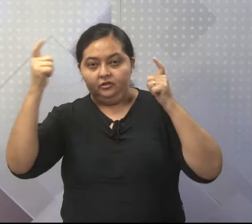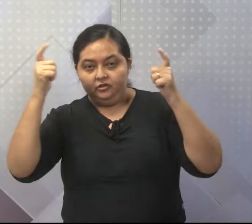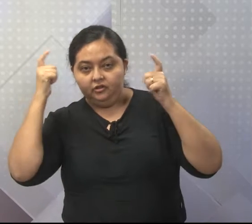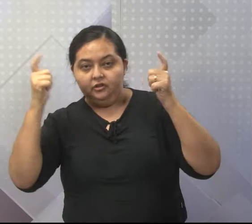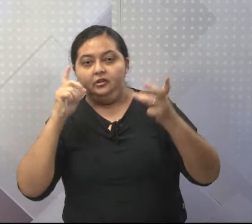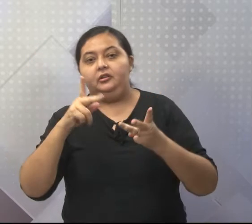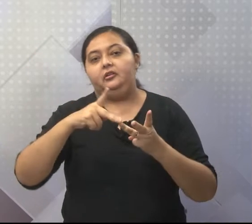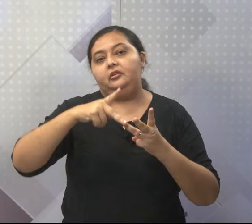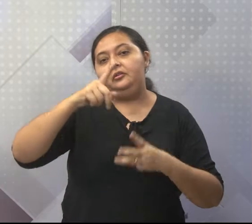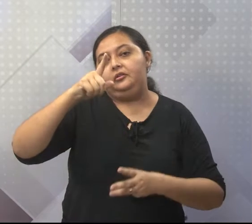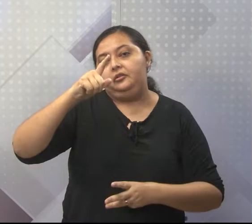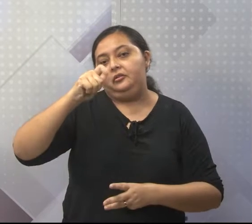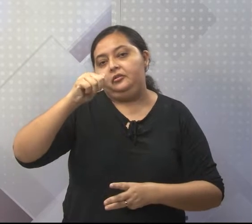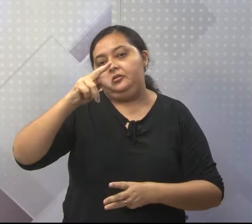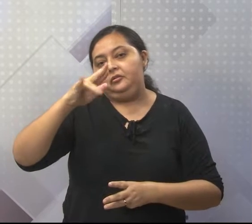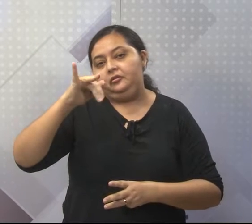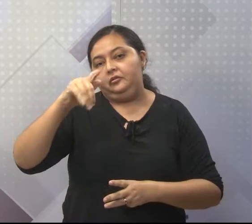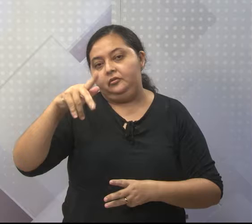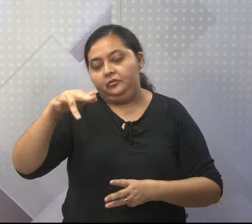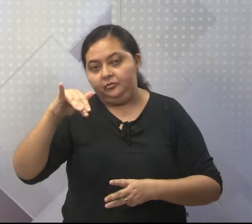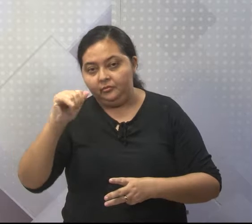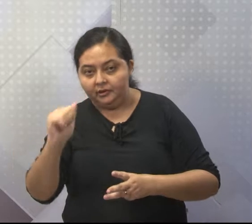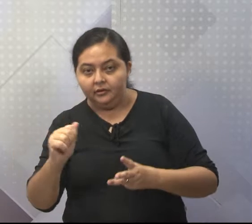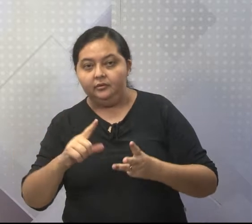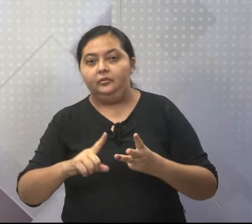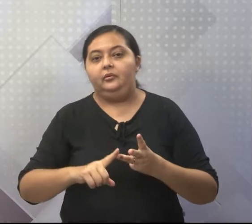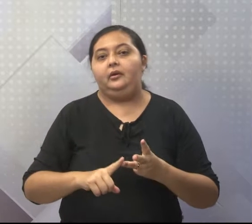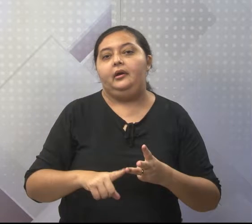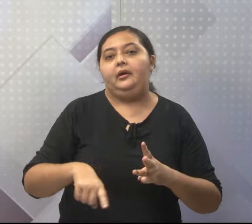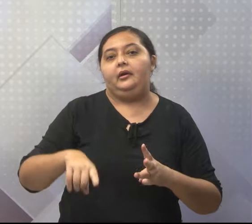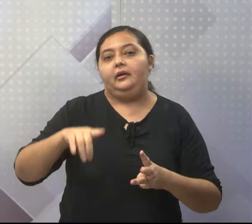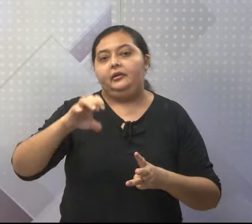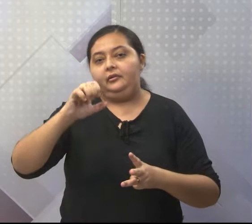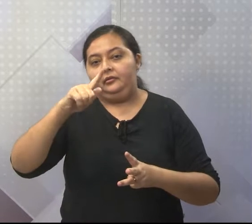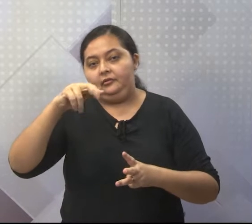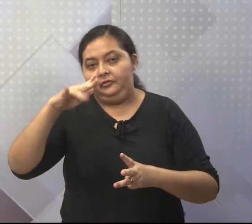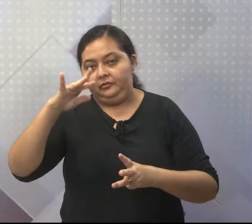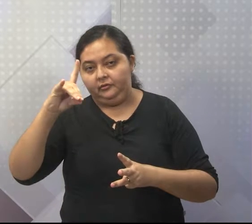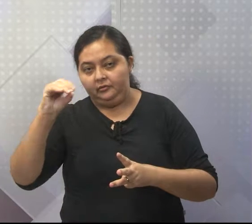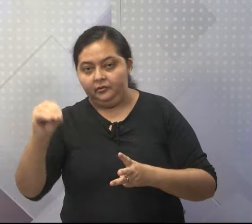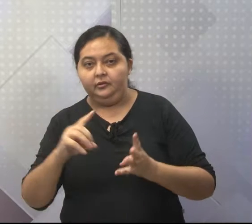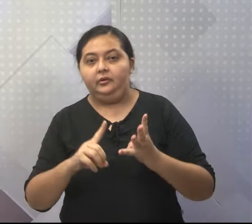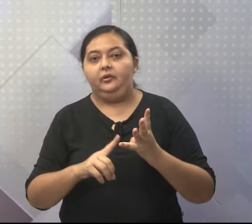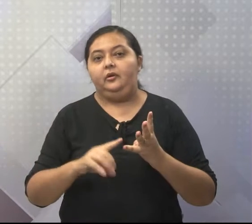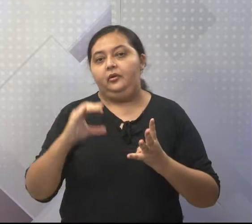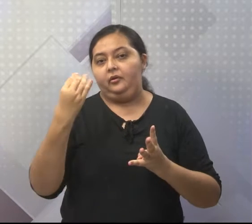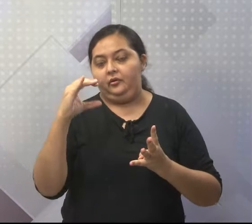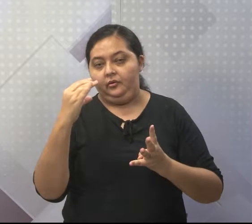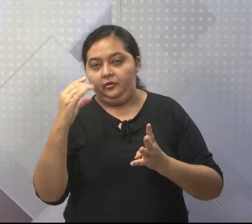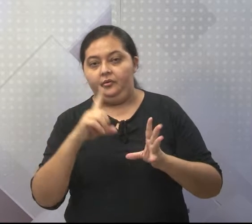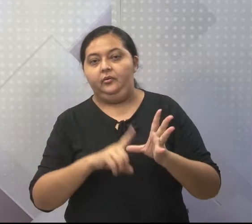Paraguai Bolívia peru Equador Colômbia Venezuela